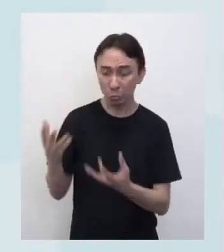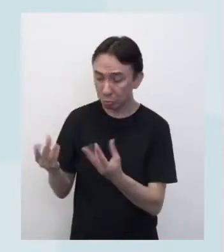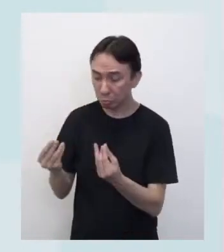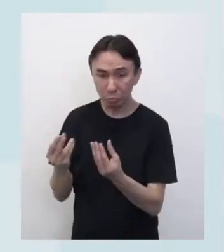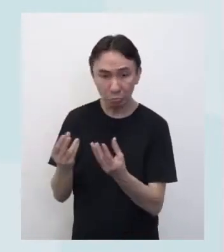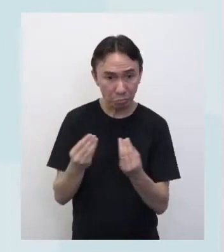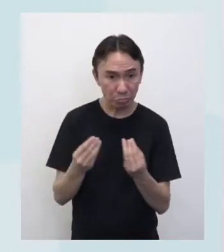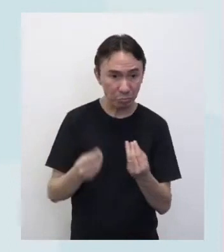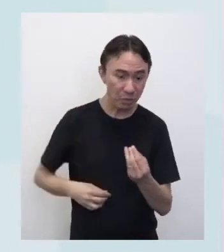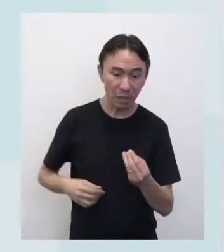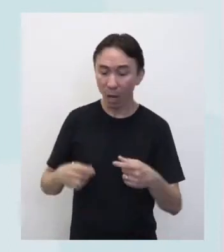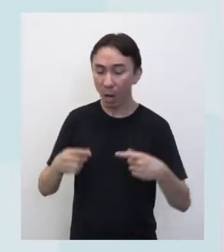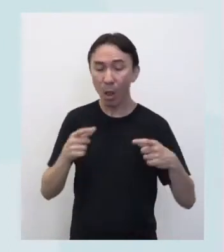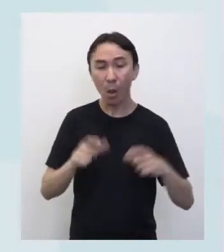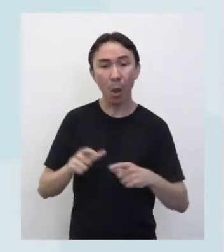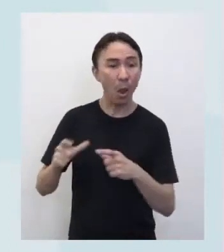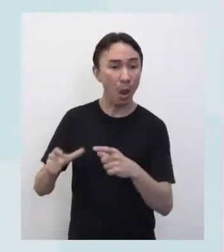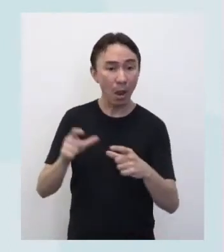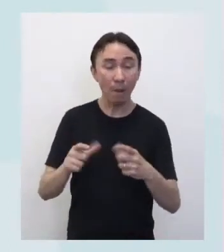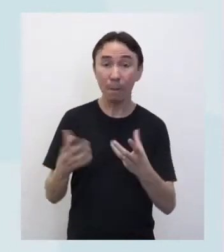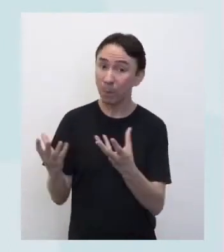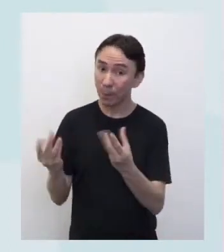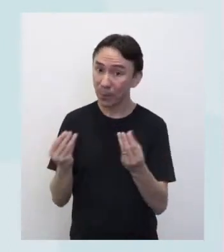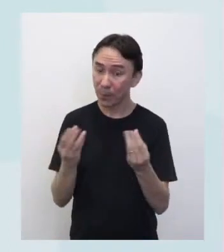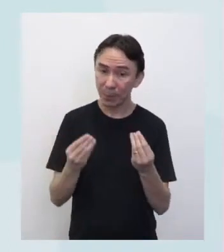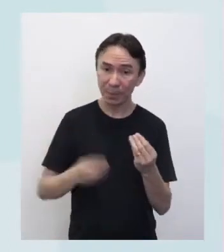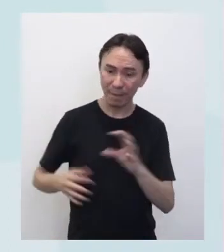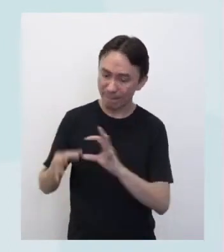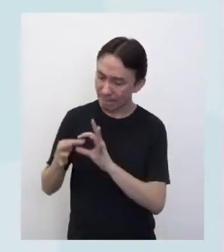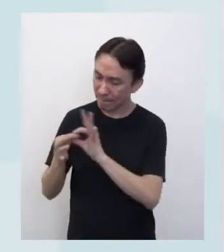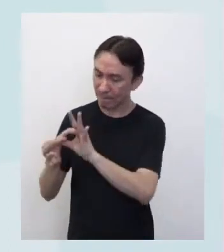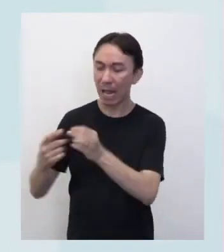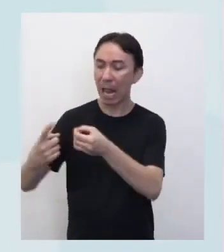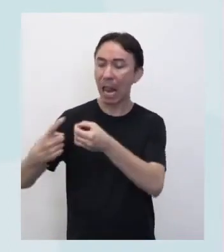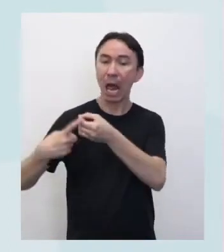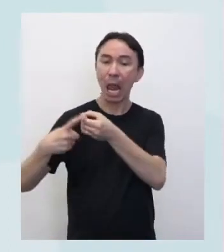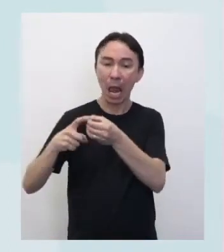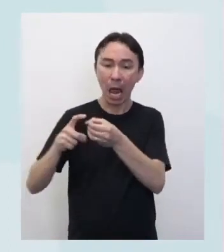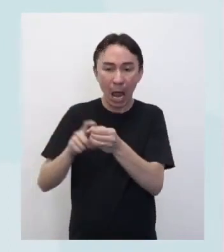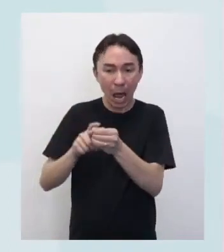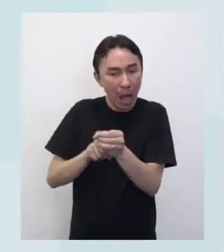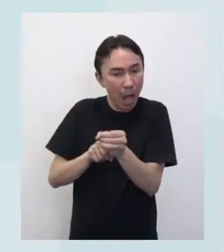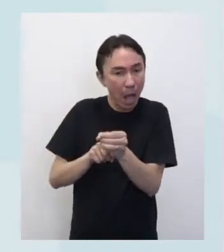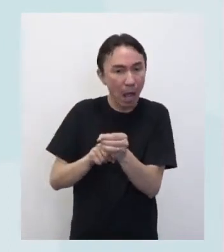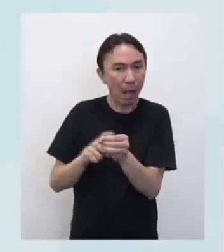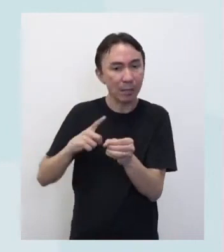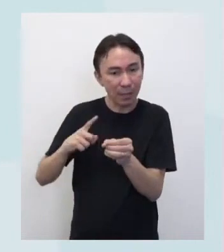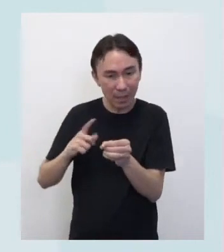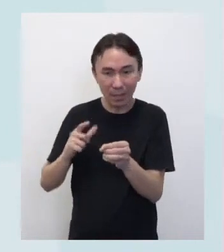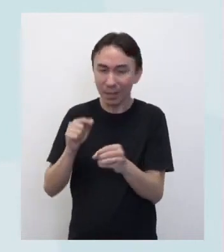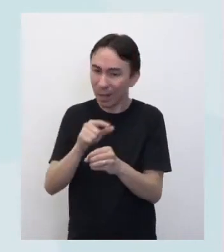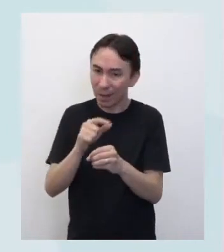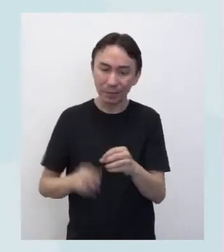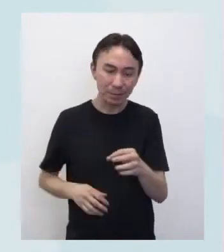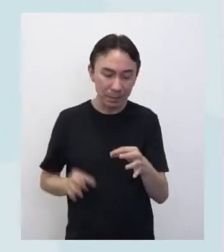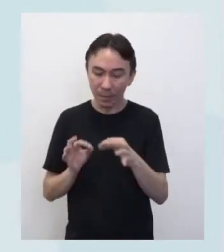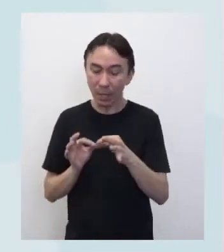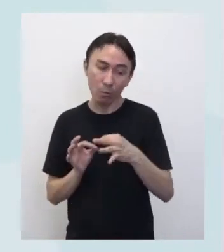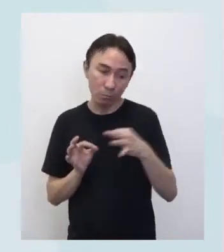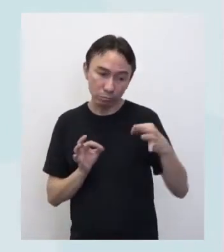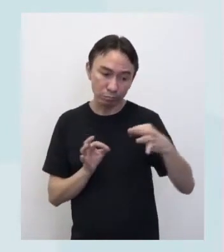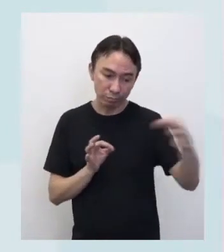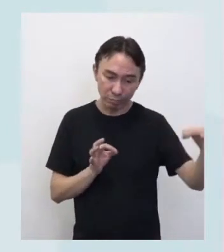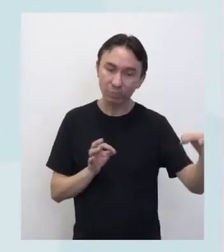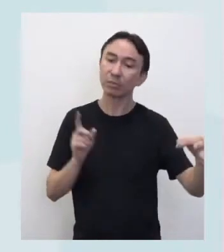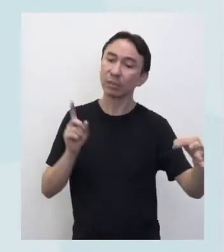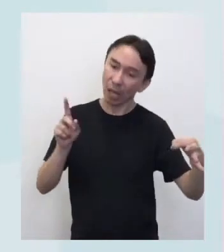várias cidades da Europa, e eles tinham um monopólio por essa rota que ela era terrestre e marítima ao mesmo tempo,